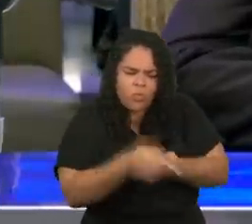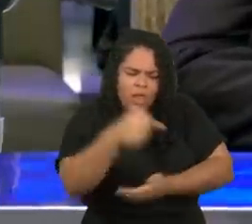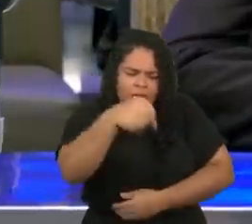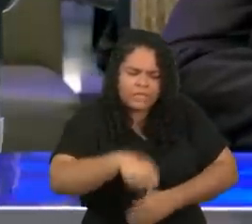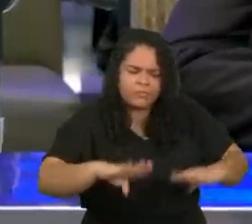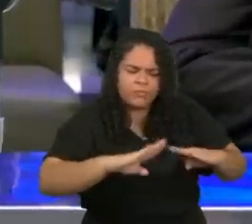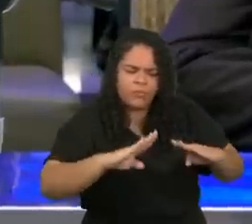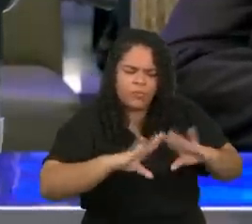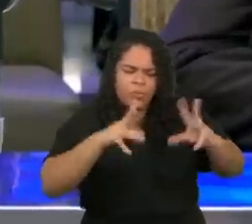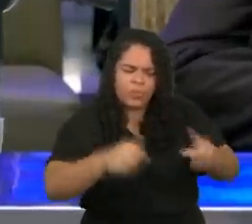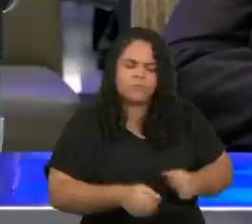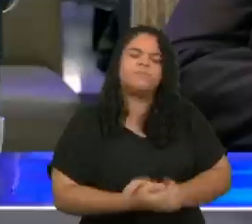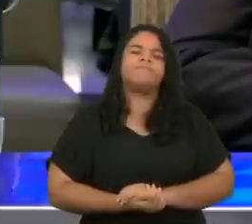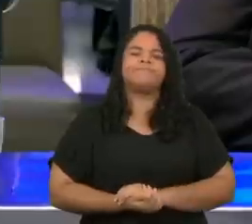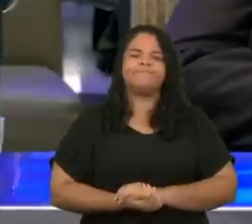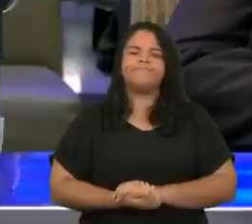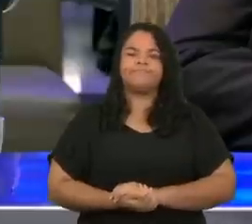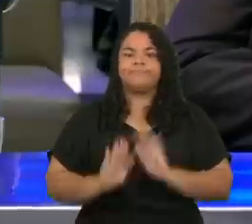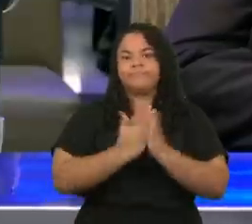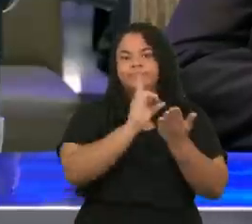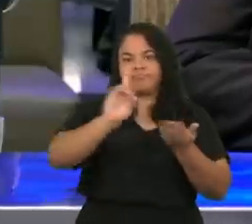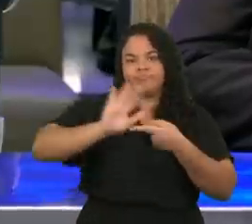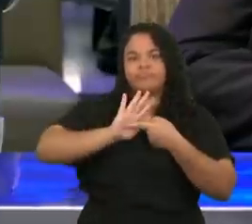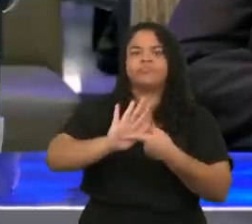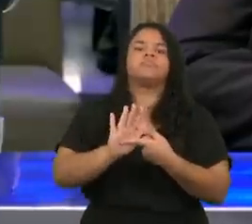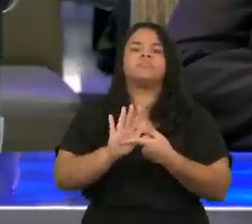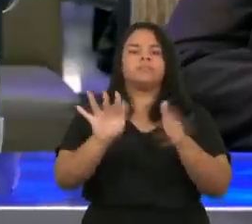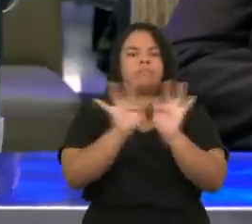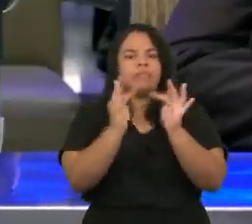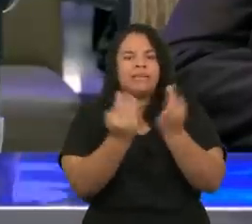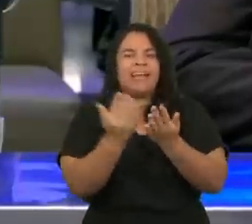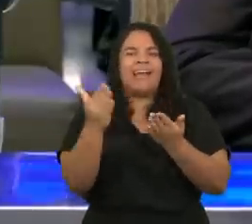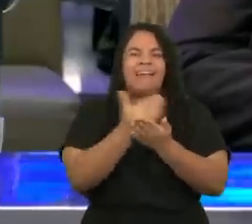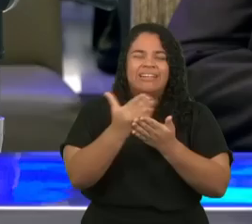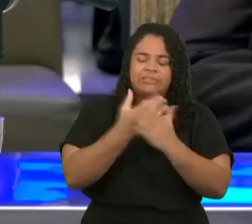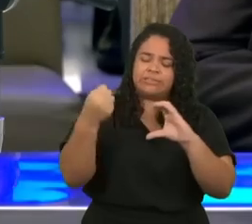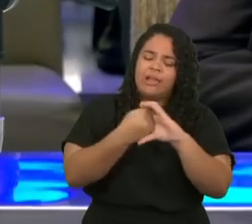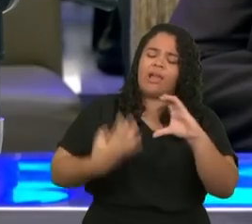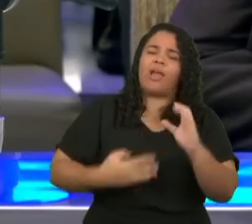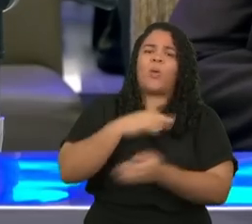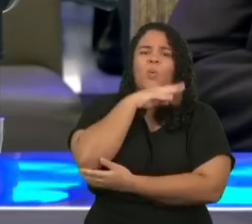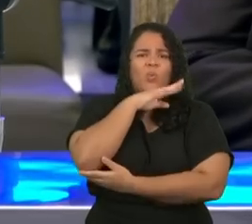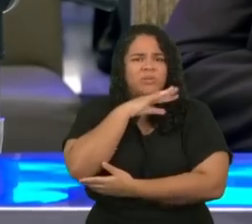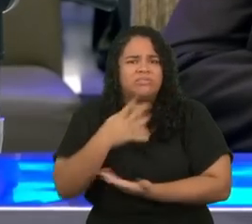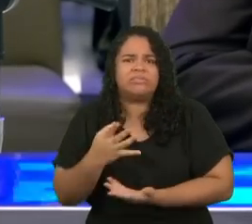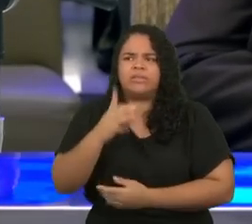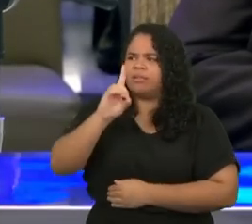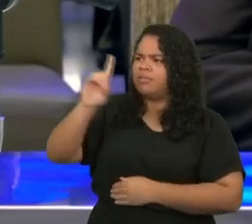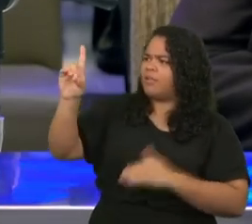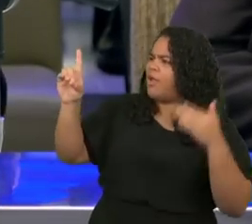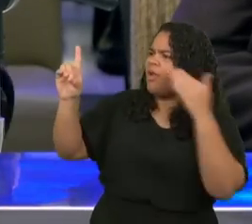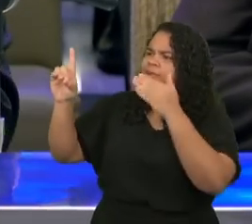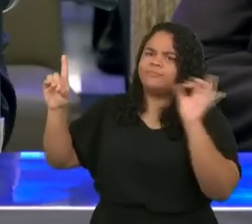caminho do Senhor Jacó que havia tido um encontro com Deus me parece